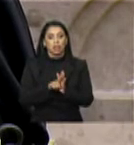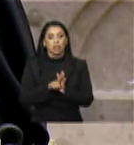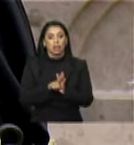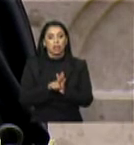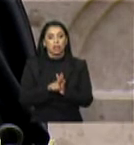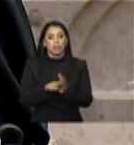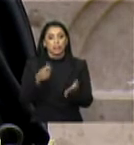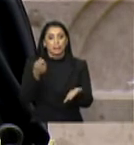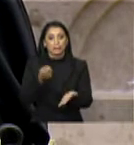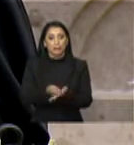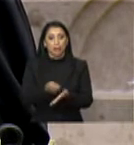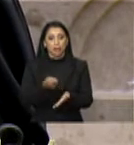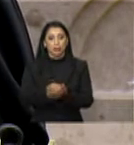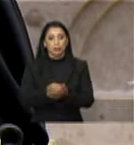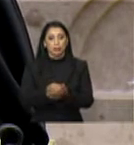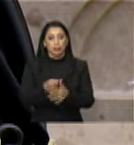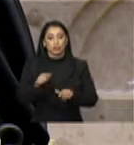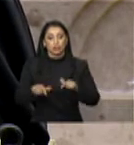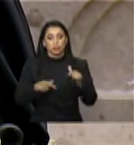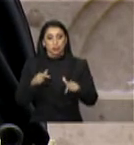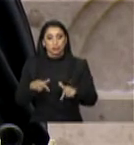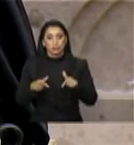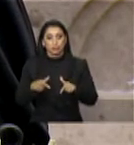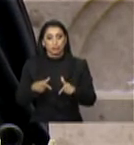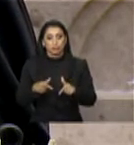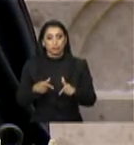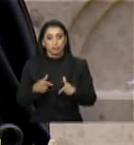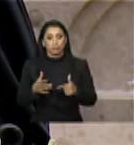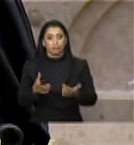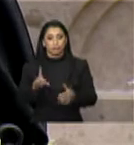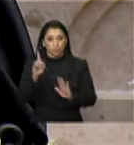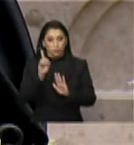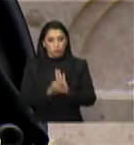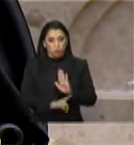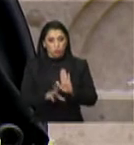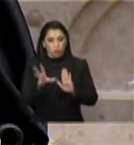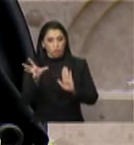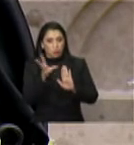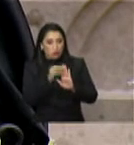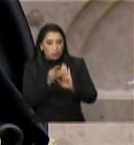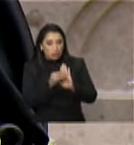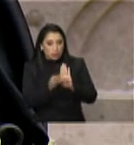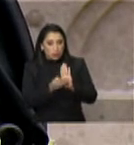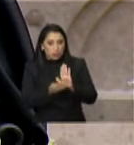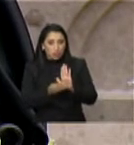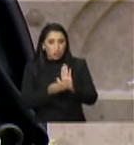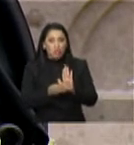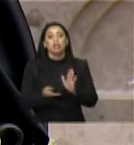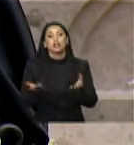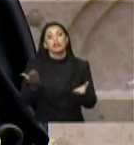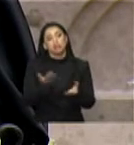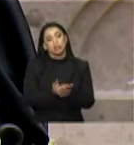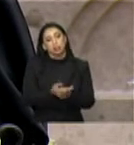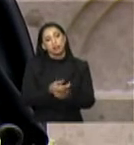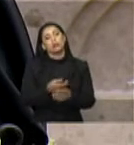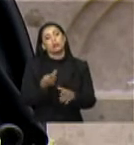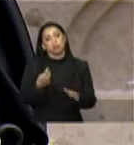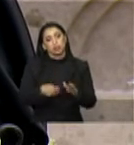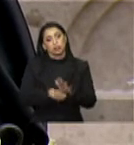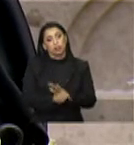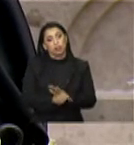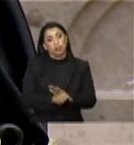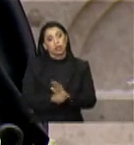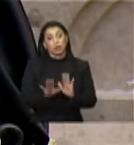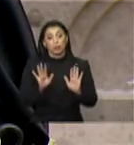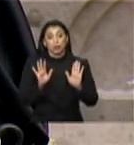ao Resgate o pagamento dessas operações a pretensão de direito material deduzida na ação de repetição do Ideb embora acolhida em